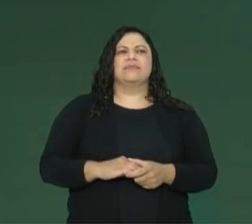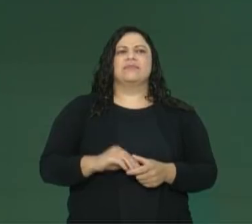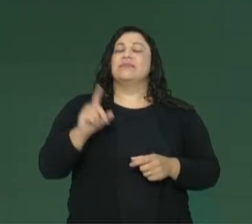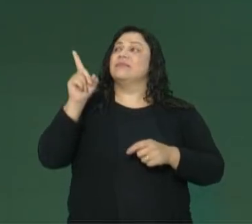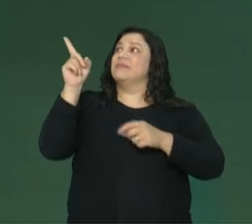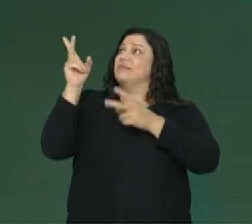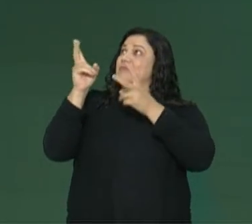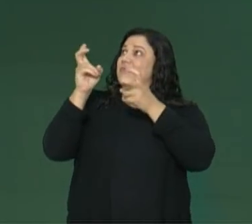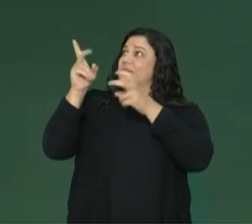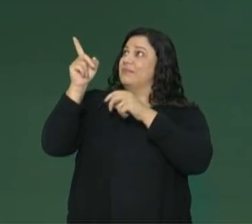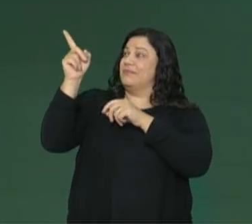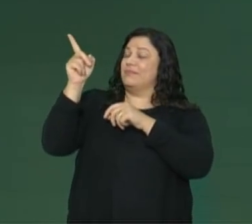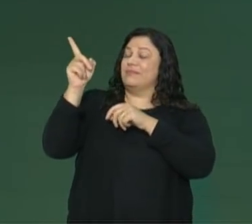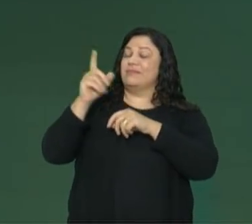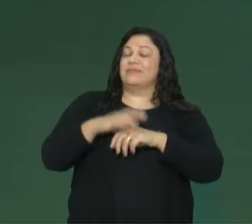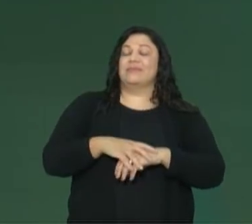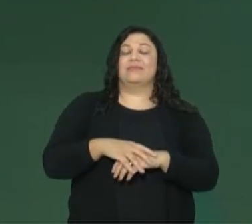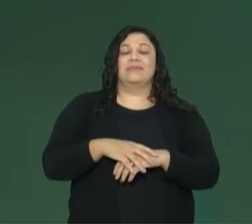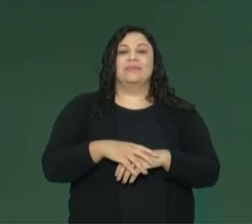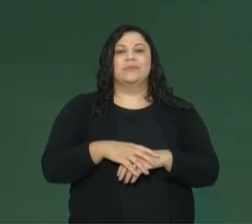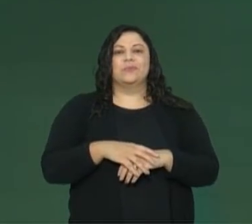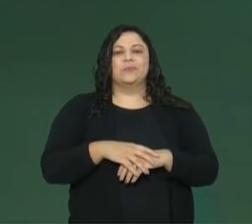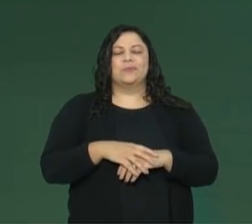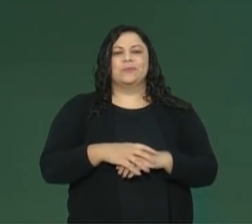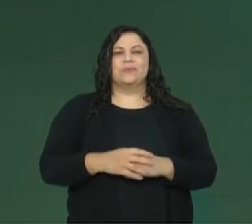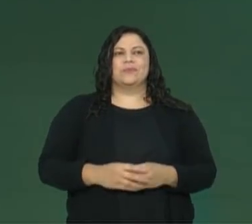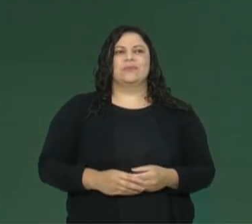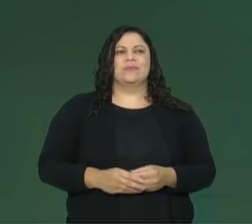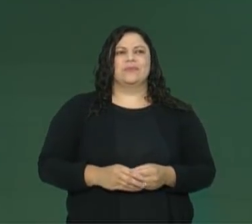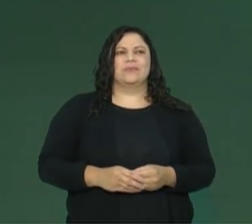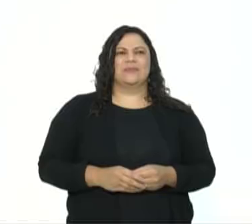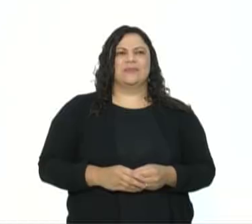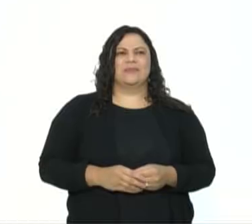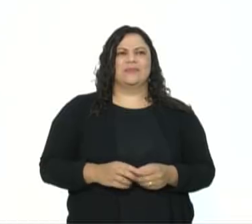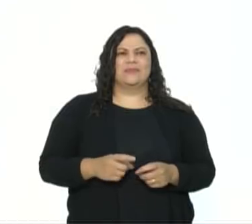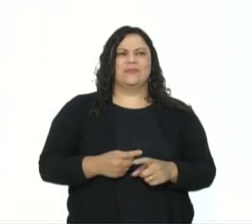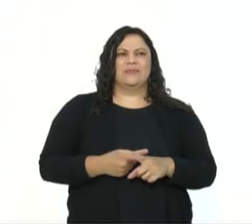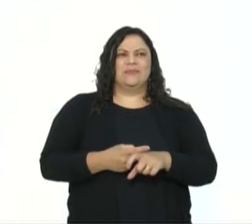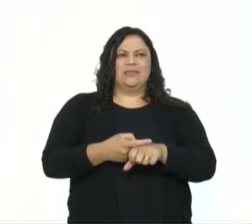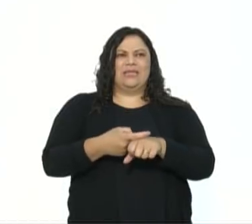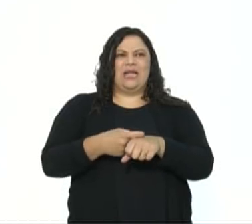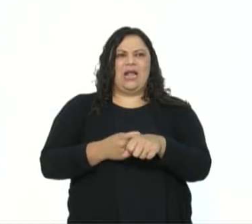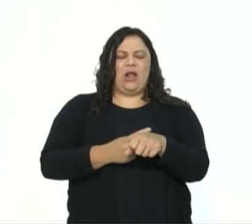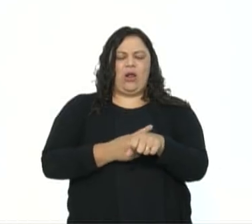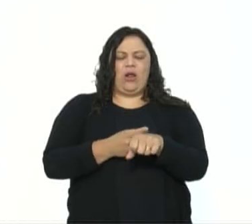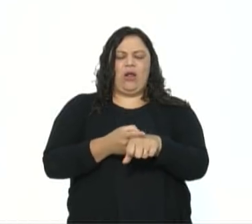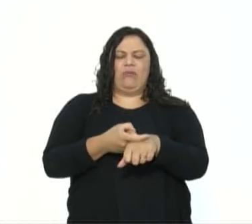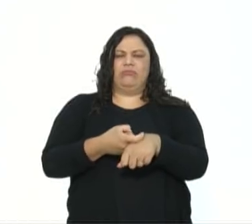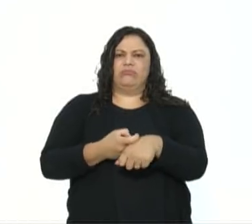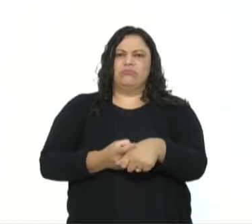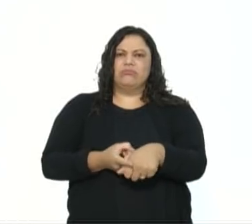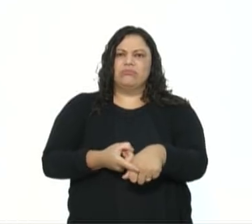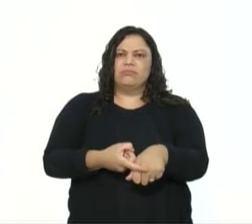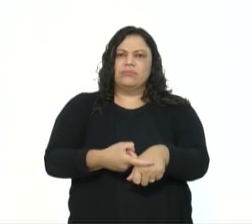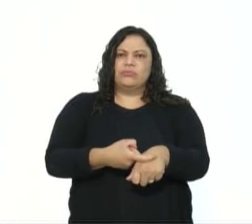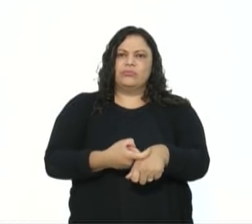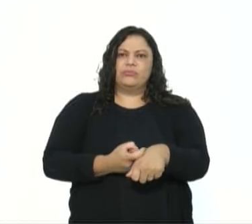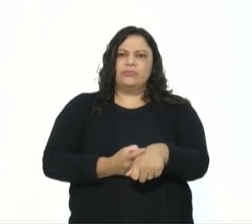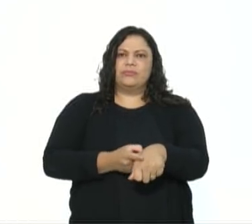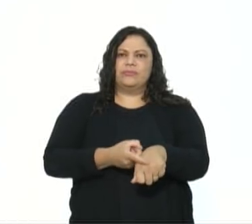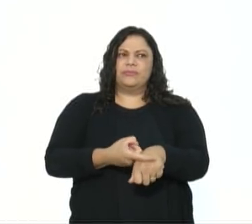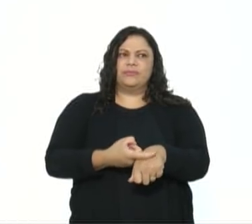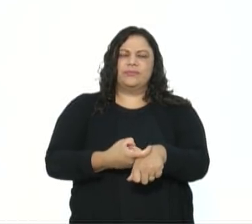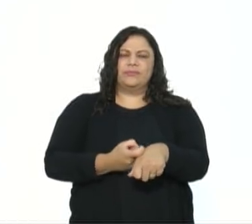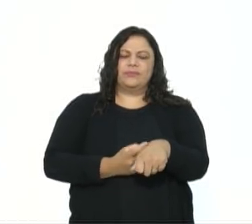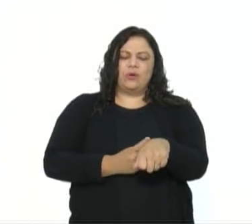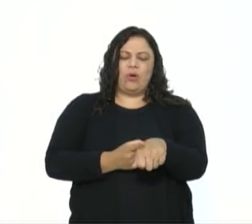Ele vai gerar uma inflamação local e o verme, ele vai ficar tentando achar caminhos até que o teu sistema imunológico consiga